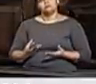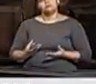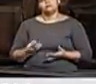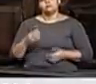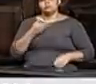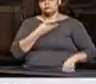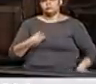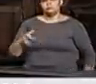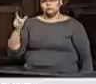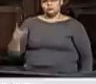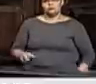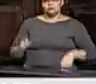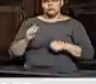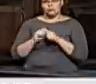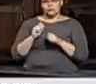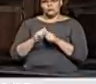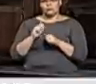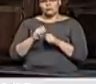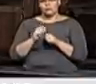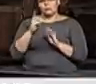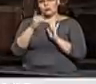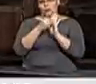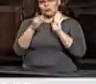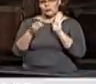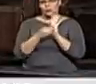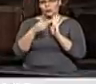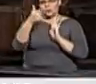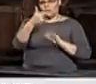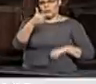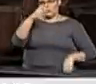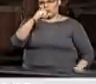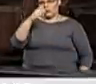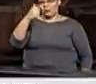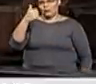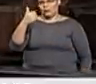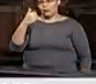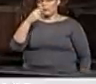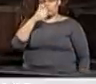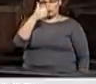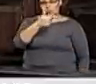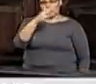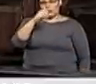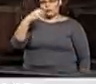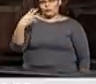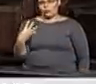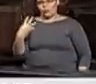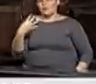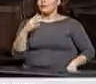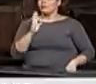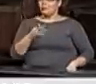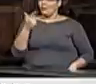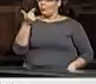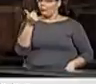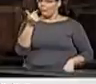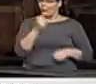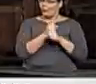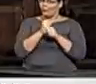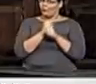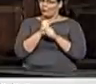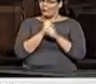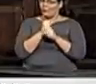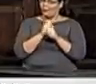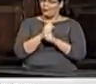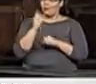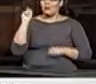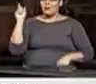para o Executivo fazer por decreto é de 2004, já tem 12 anos. Então veja como essa assertiva dele